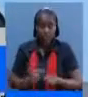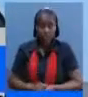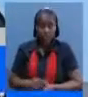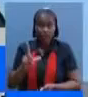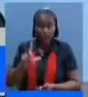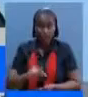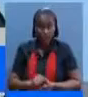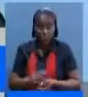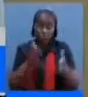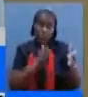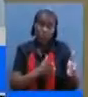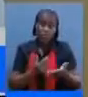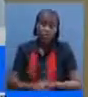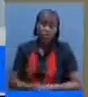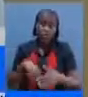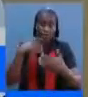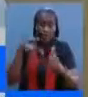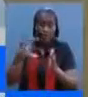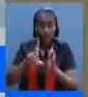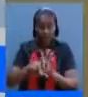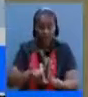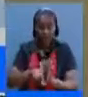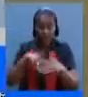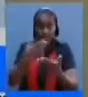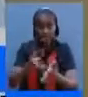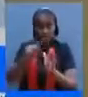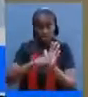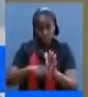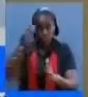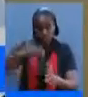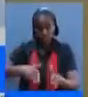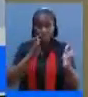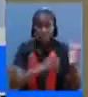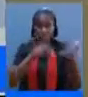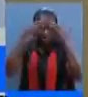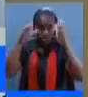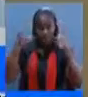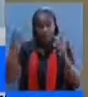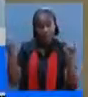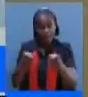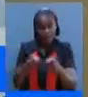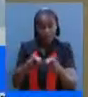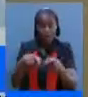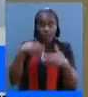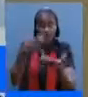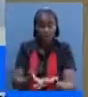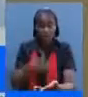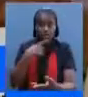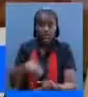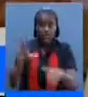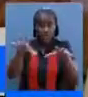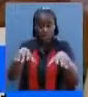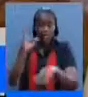as respectivas oposições. A presente lei estabelece o Estatuto de Direito da Oposição Democrática das Minorias, representadas nas